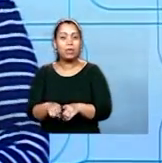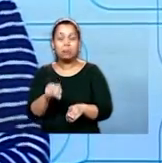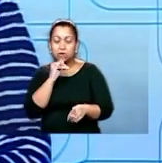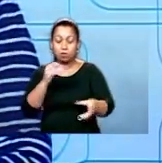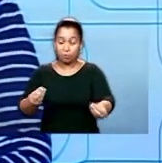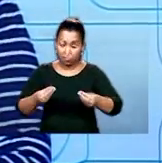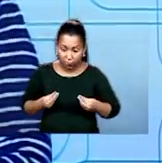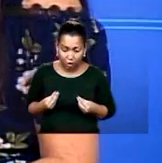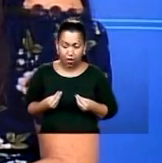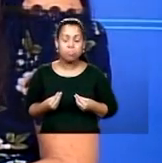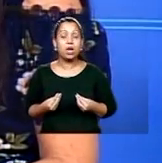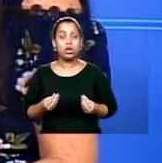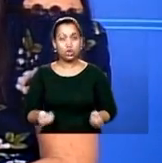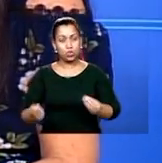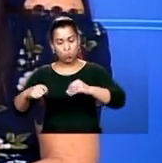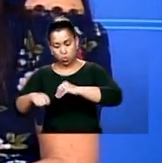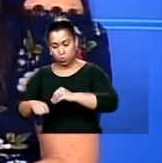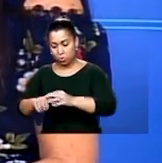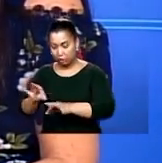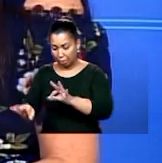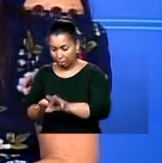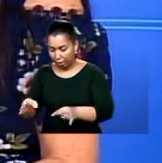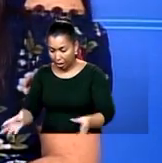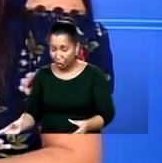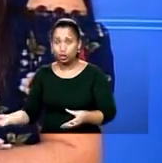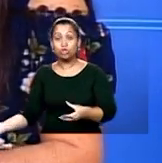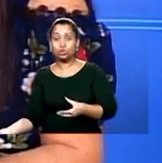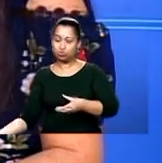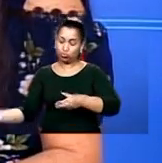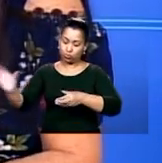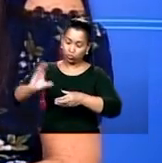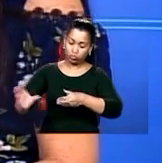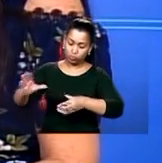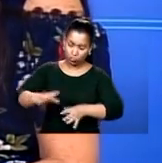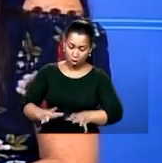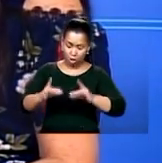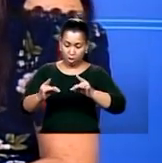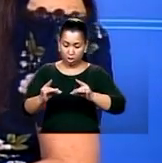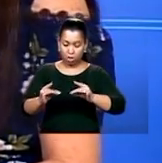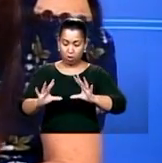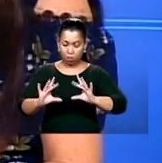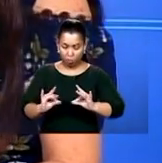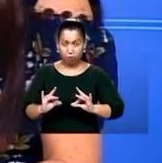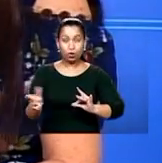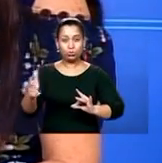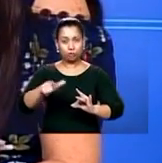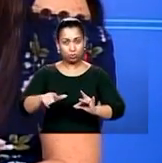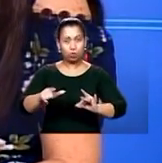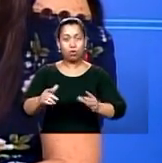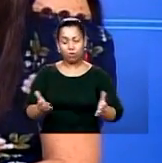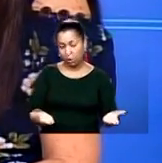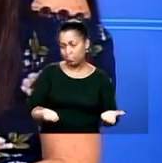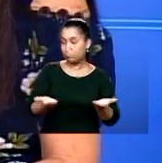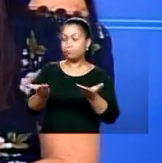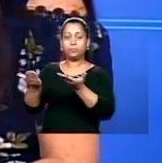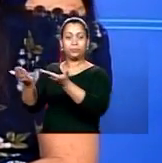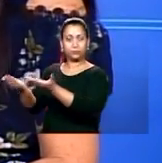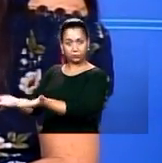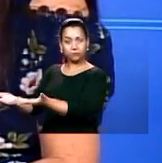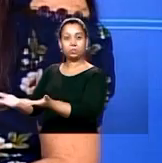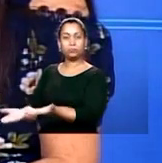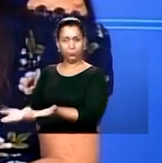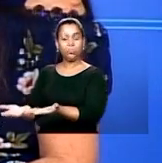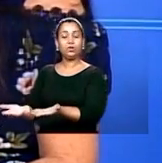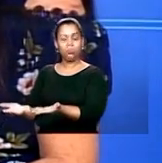reembala, faz a avaliação, né, técnica desse produto, se ele estiver preservado, a gente reembala, etiqueta